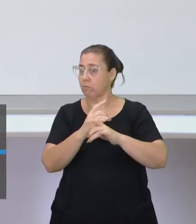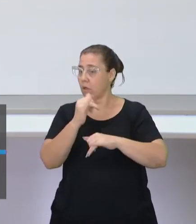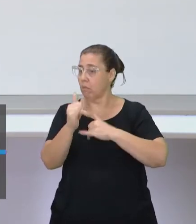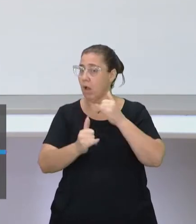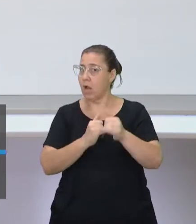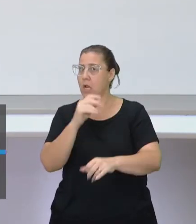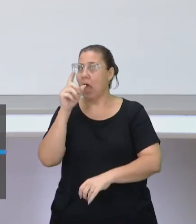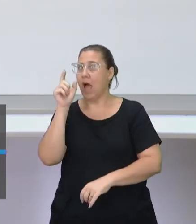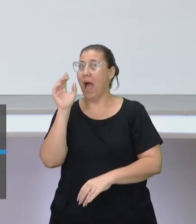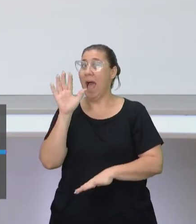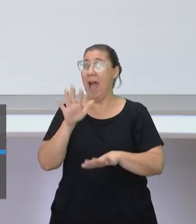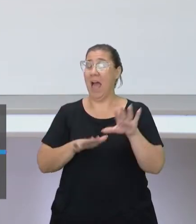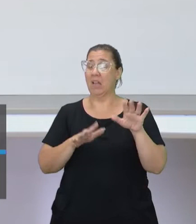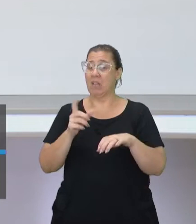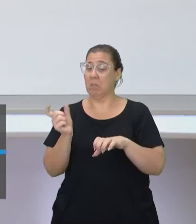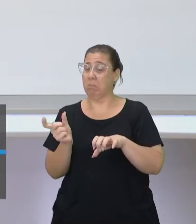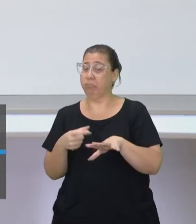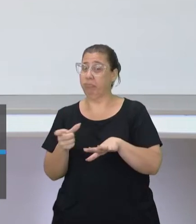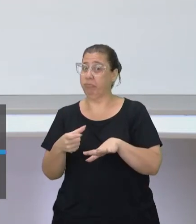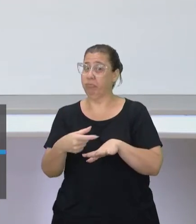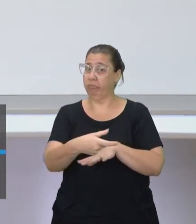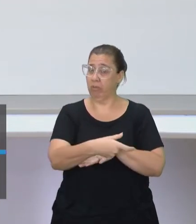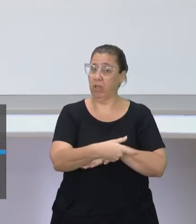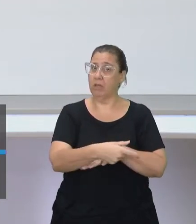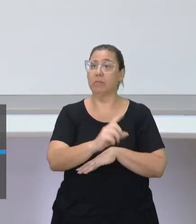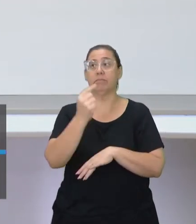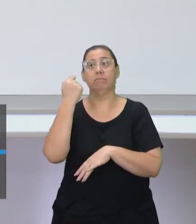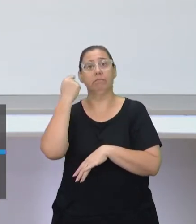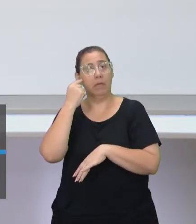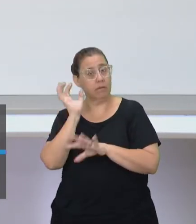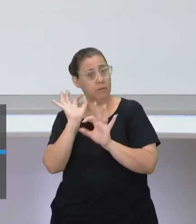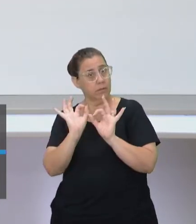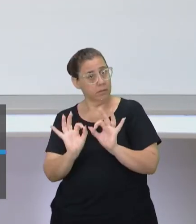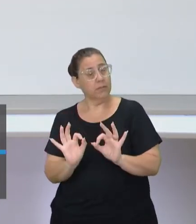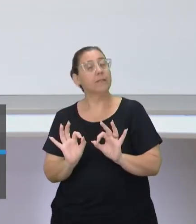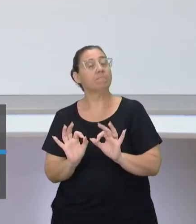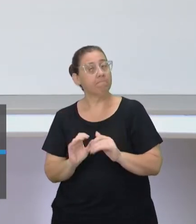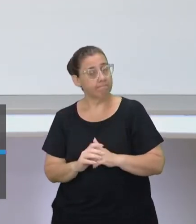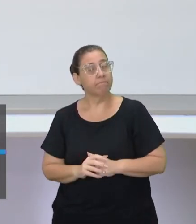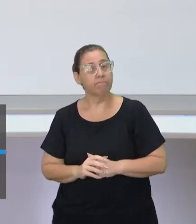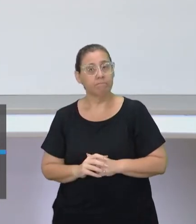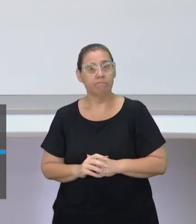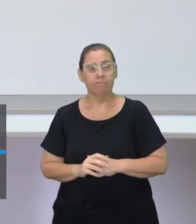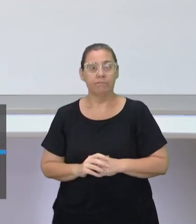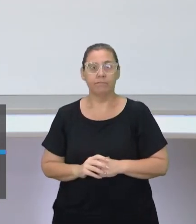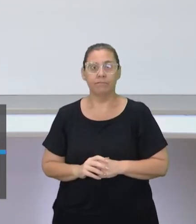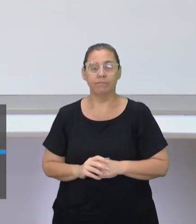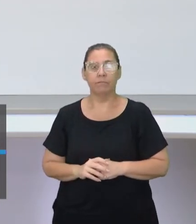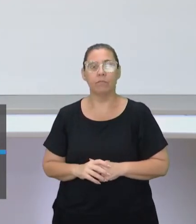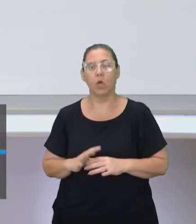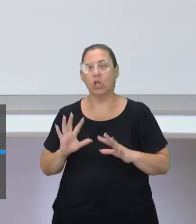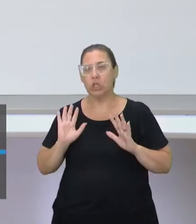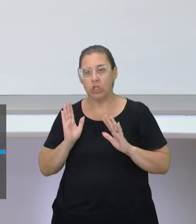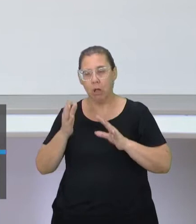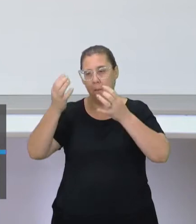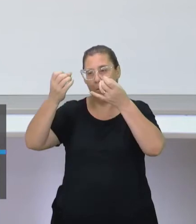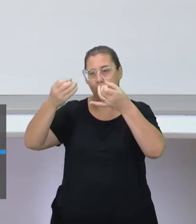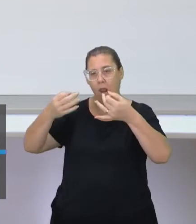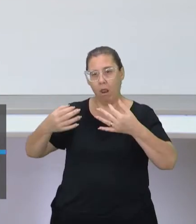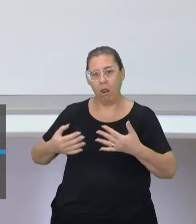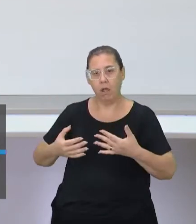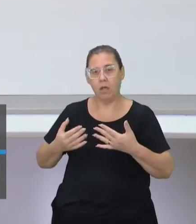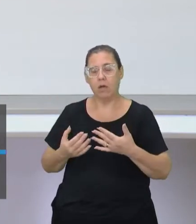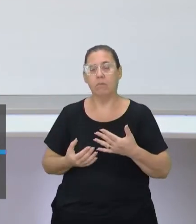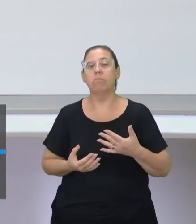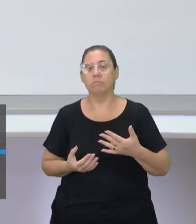verdadeiras, né? Elas são fake news. Então, isso tudo tem que ser repensado também pelo estudante. Dito tudo isso, eu trouxe aqui